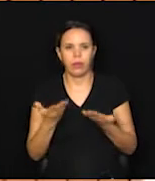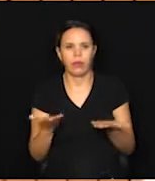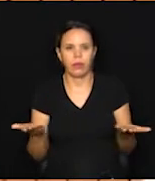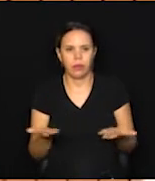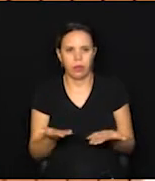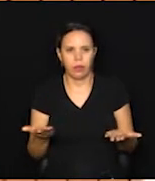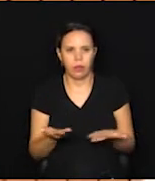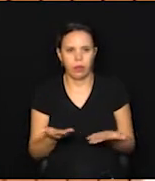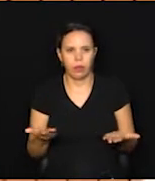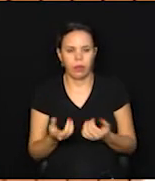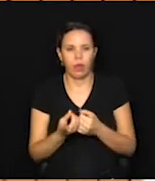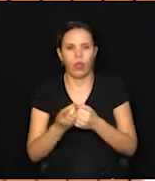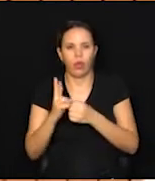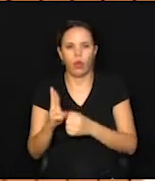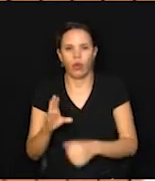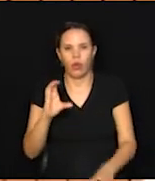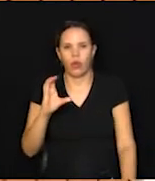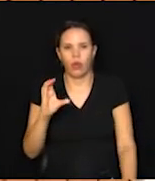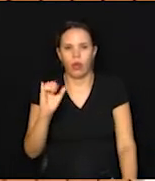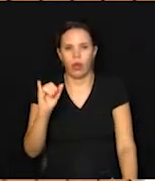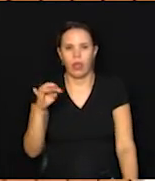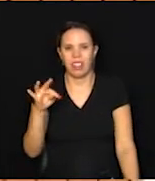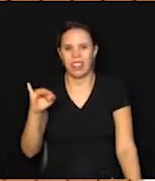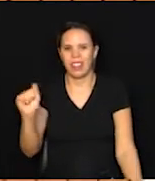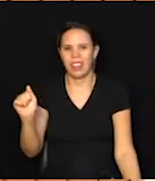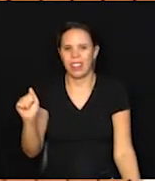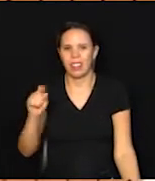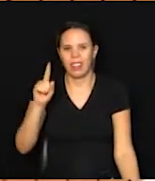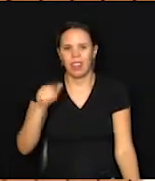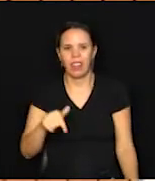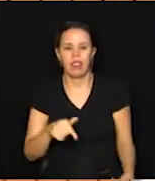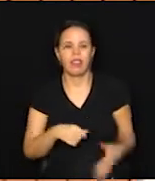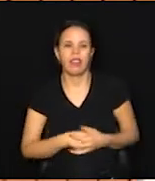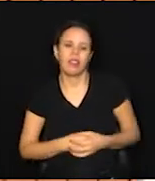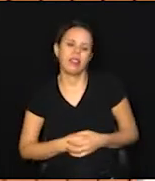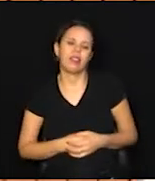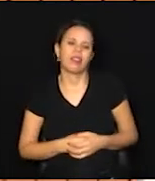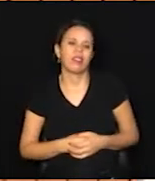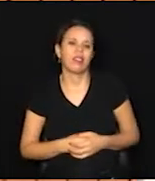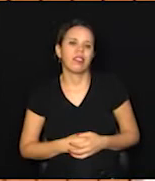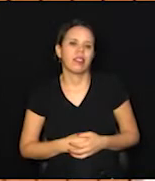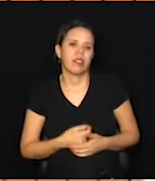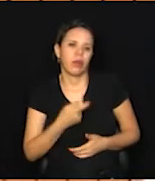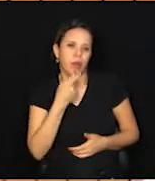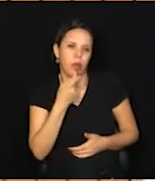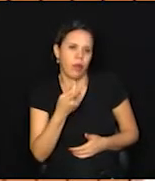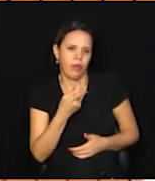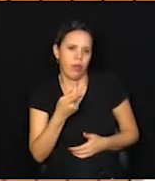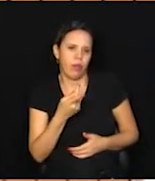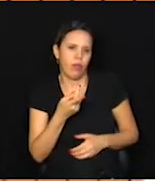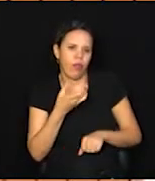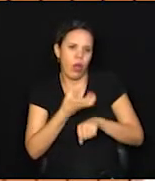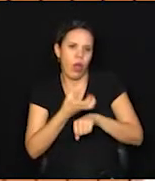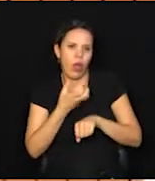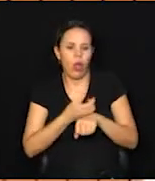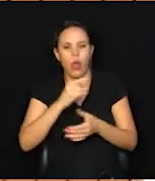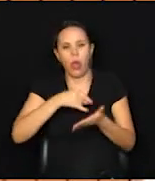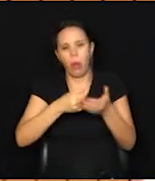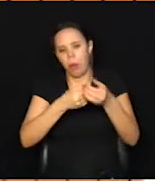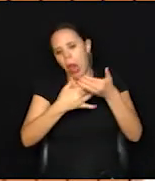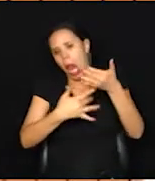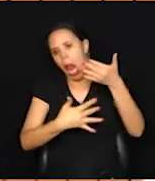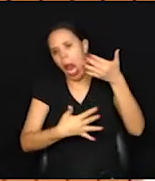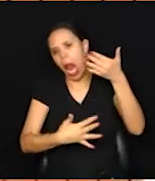para a doutora Cíntia. A doutora Cíntia, ela não falou para não falar muito do currículo dela, mas não tem como não falar,